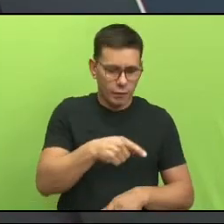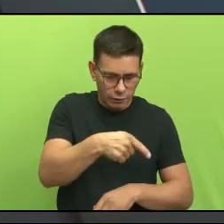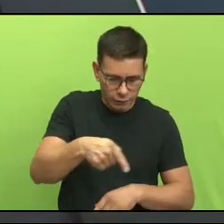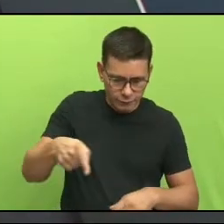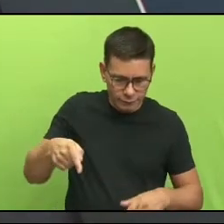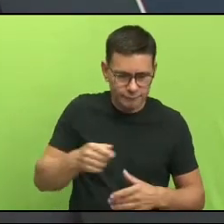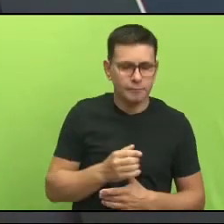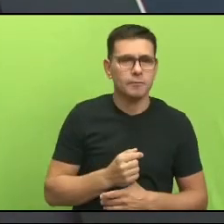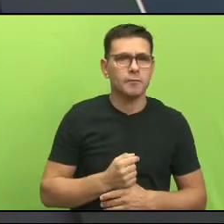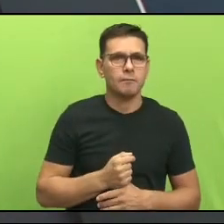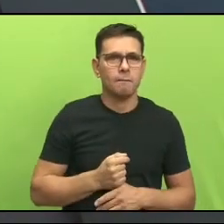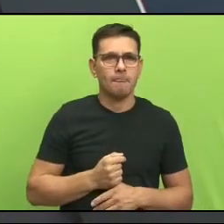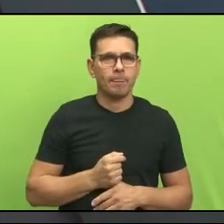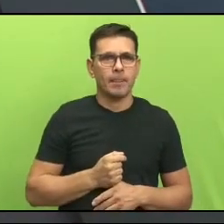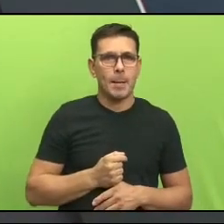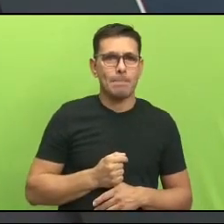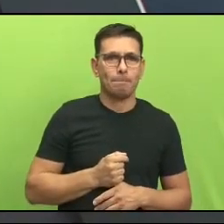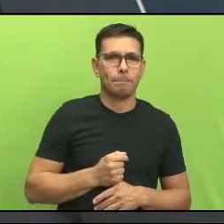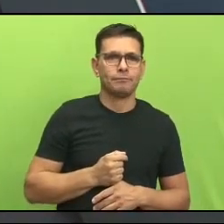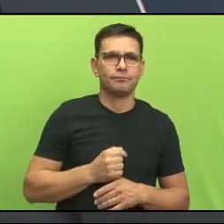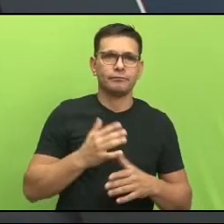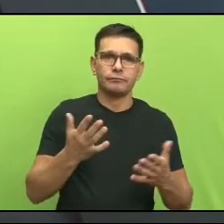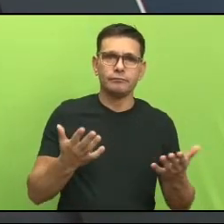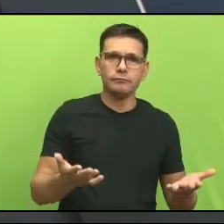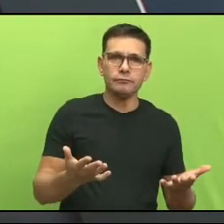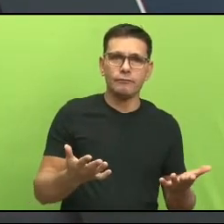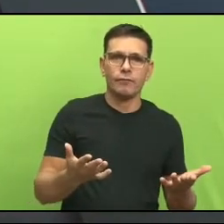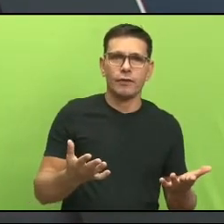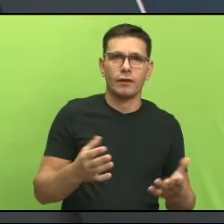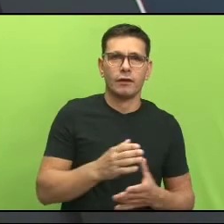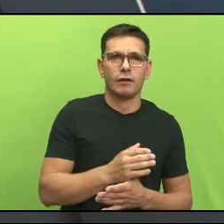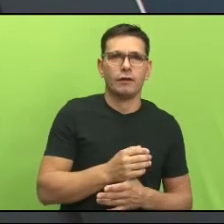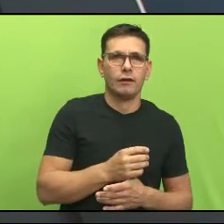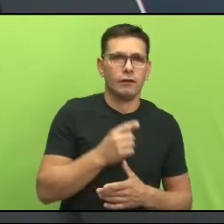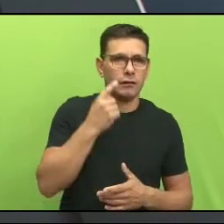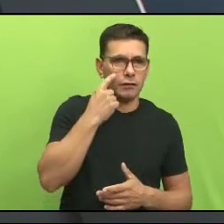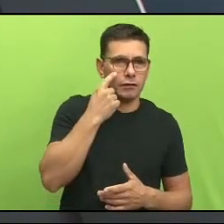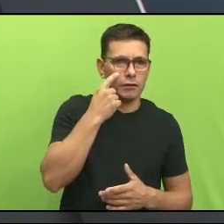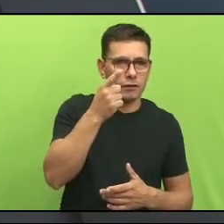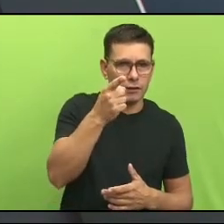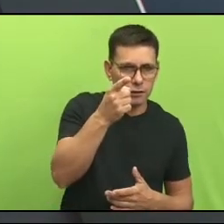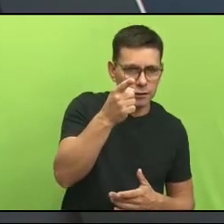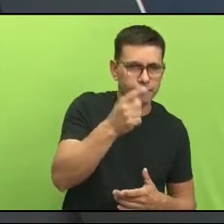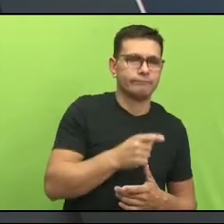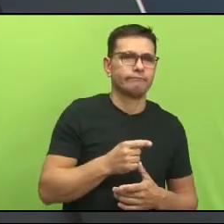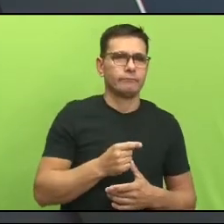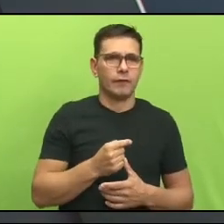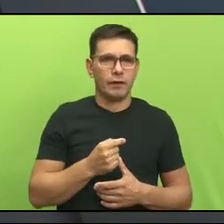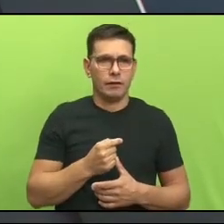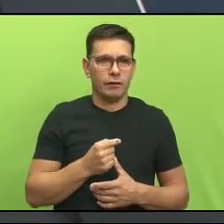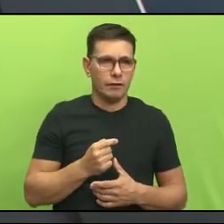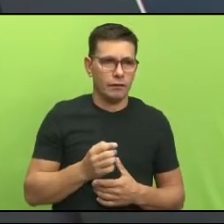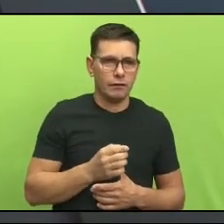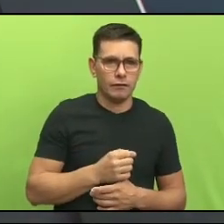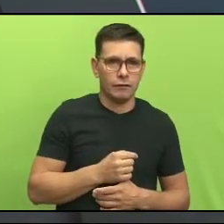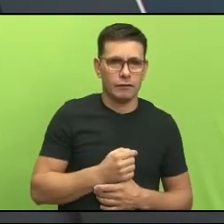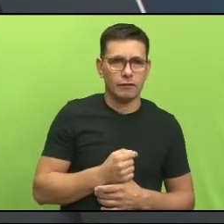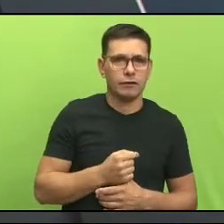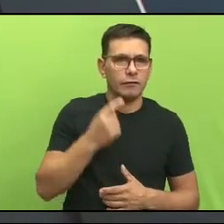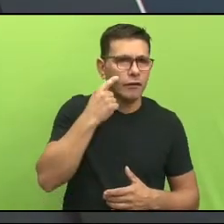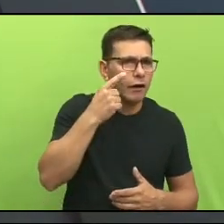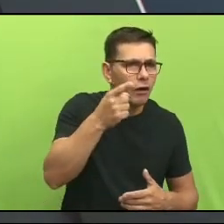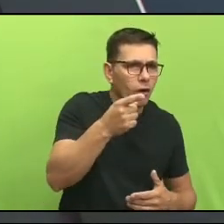mudando agora, e o meu telefone para contato, além desse que está na tela. Ah, estão na tela ali, ó,